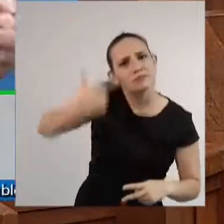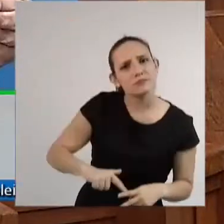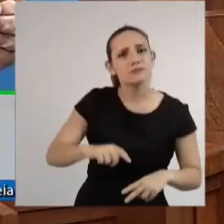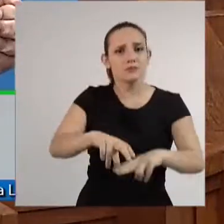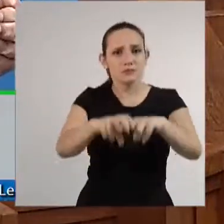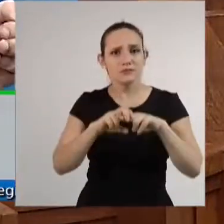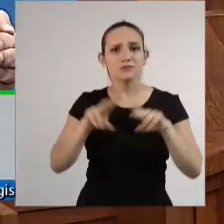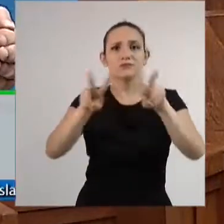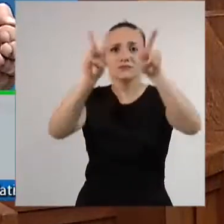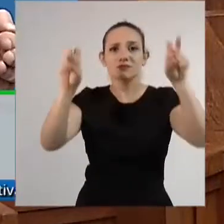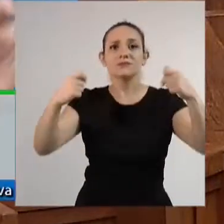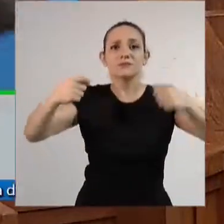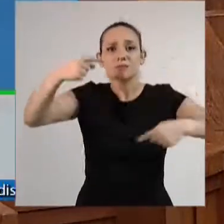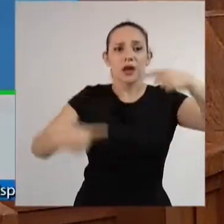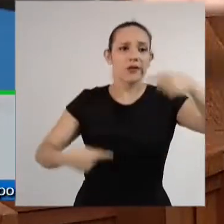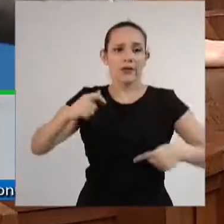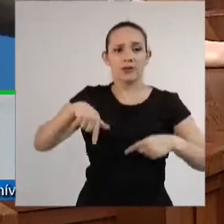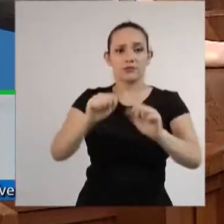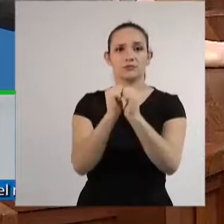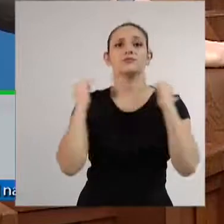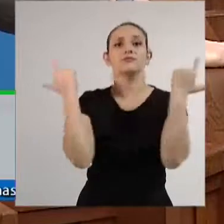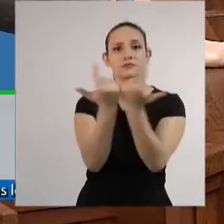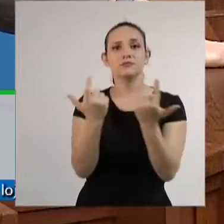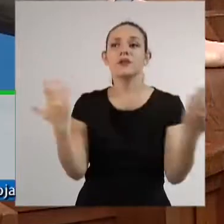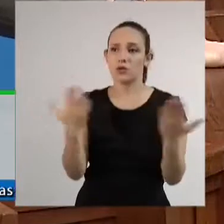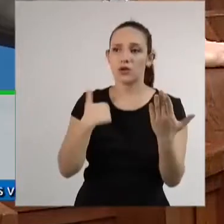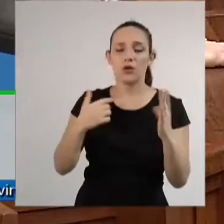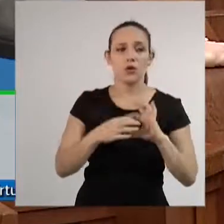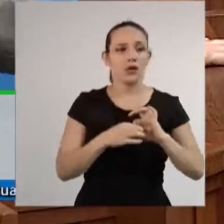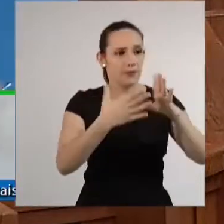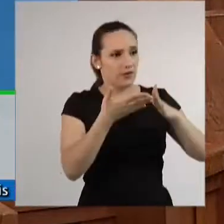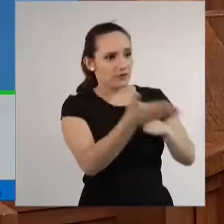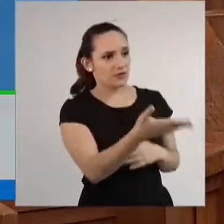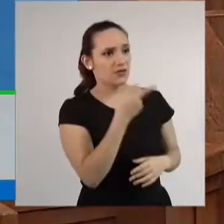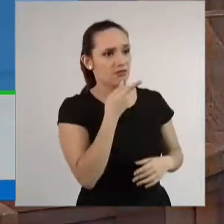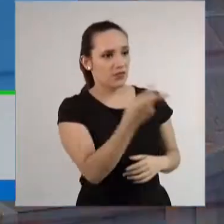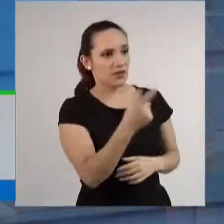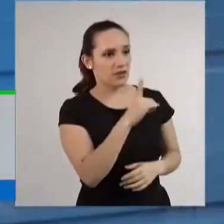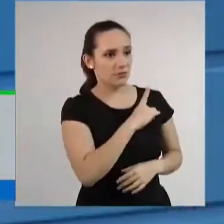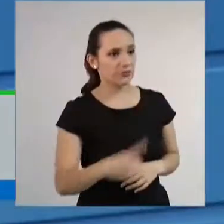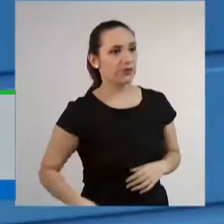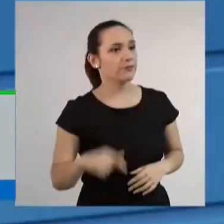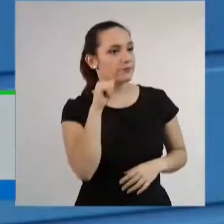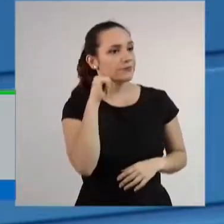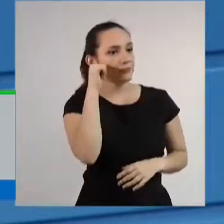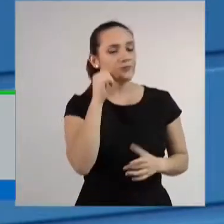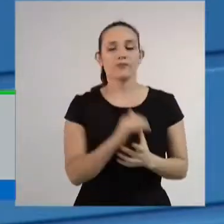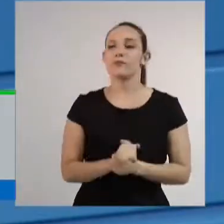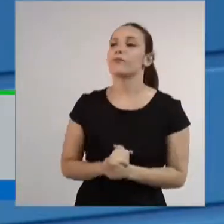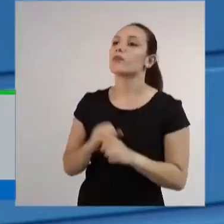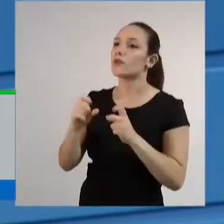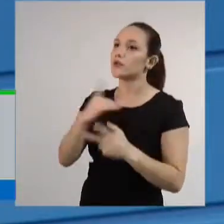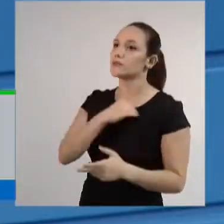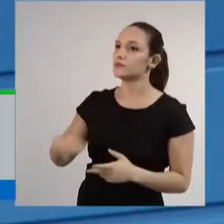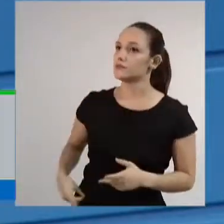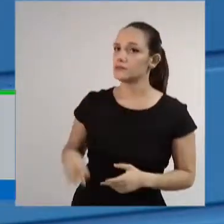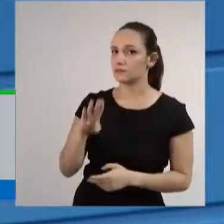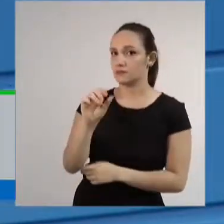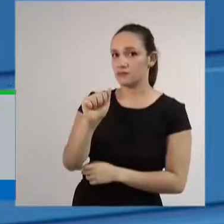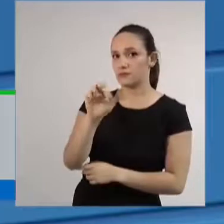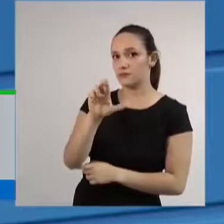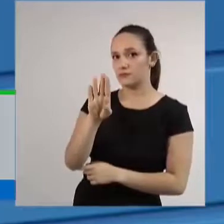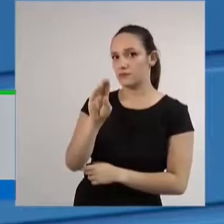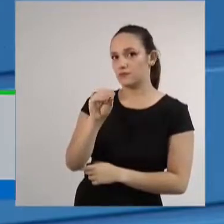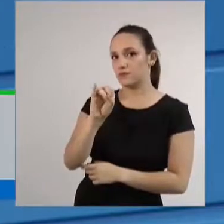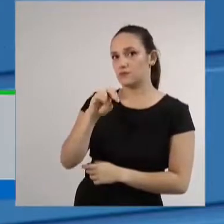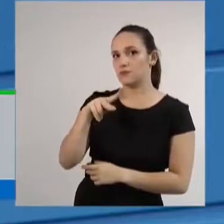que permear o debate nessa Casa Legislativa, e eu concedo a Vossa Excelência uma parte com a maior satisfação. Deputado Barbosinha, primeiro parabenizá-lo por